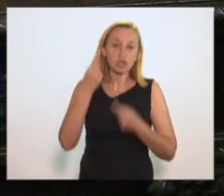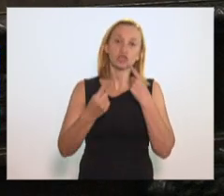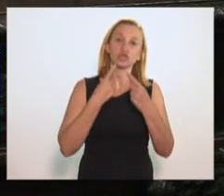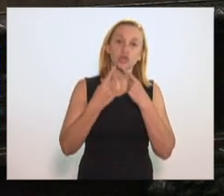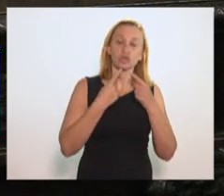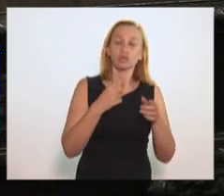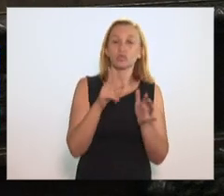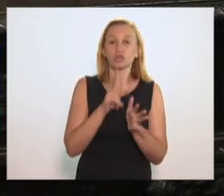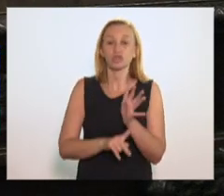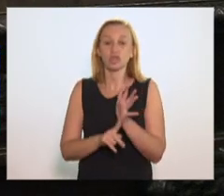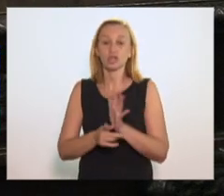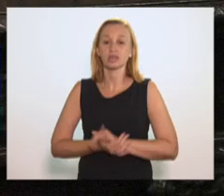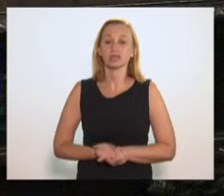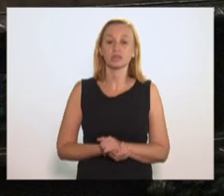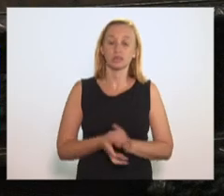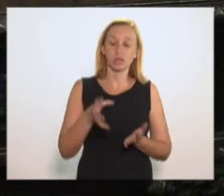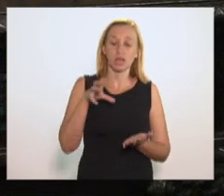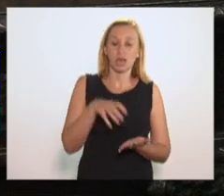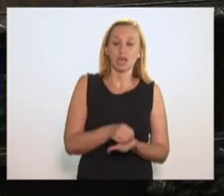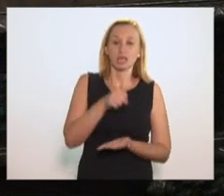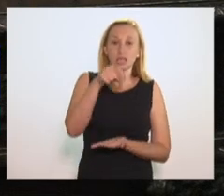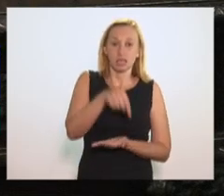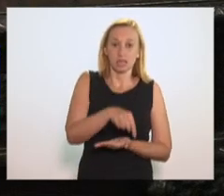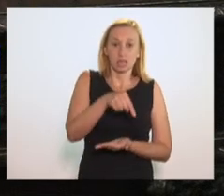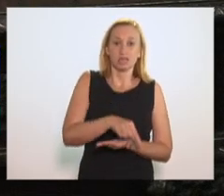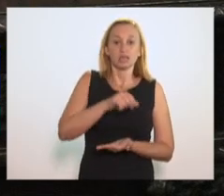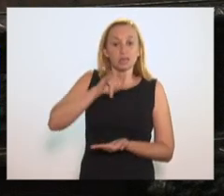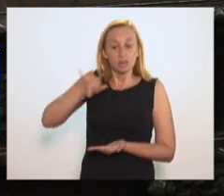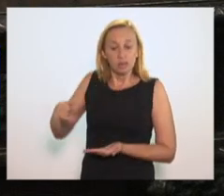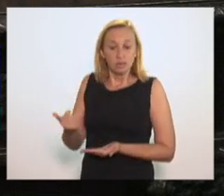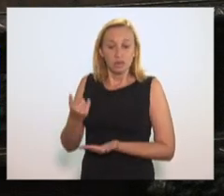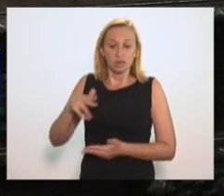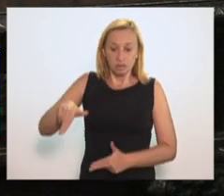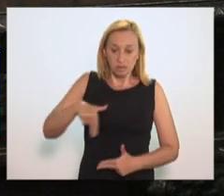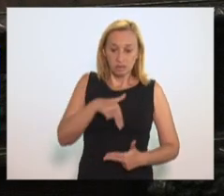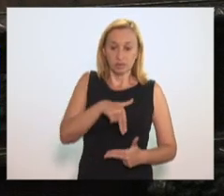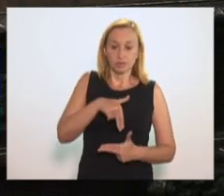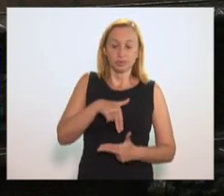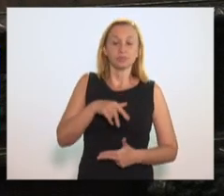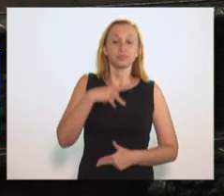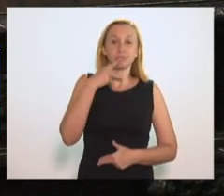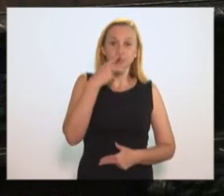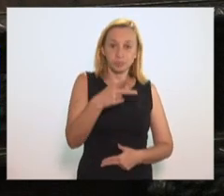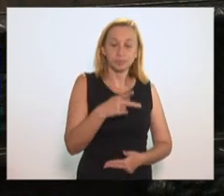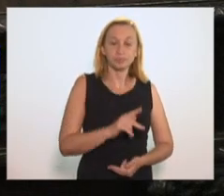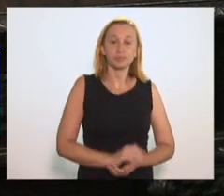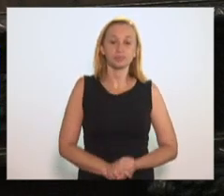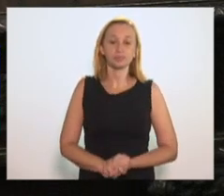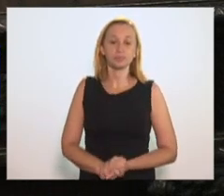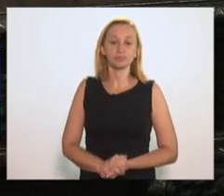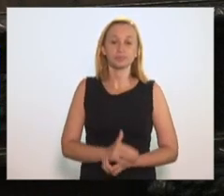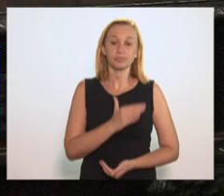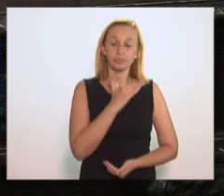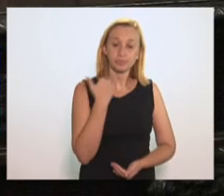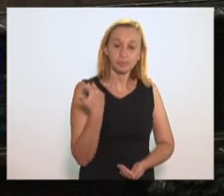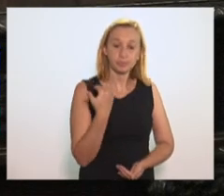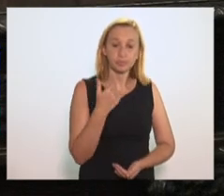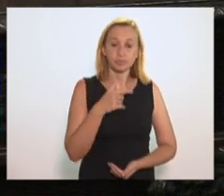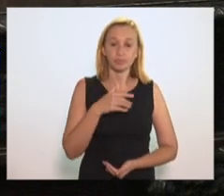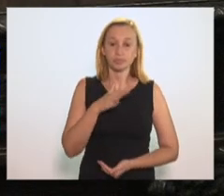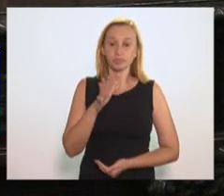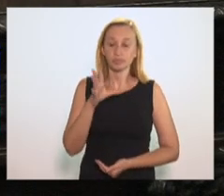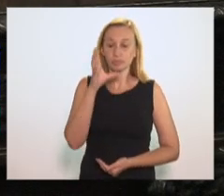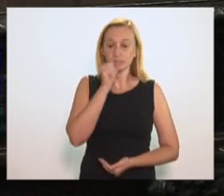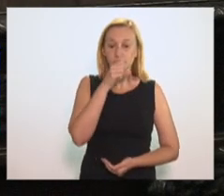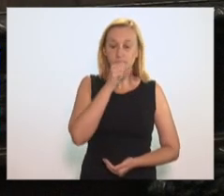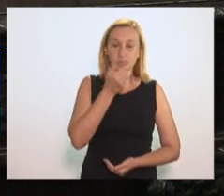para fazer aqui um registro que eu aproveito a tribuna para mencionar da morte no sábado no